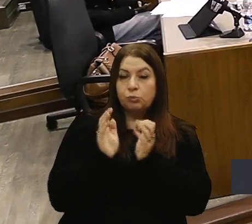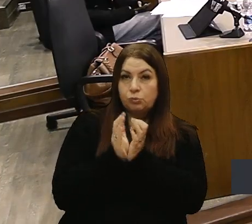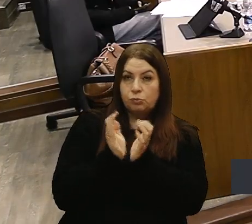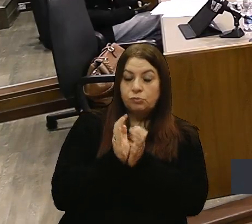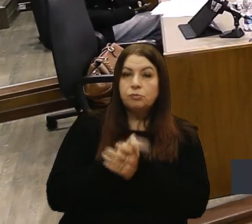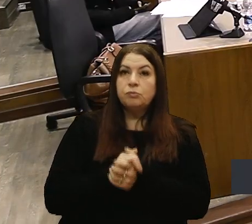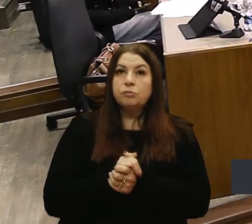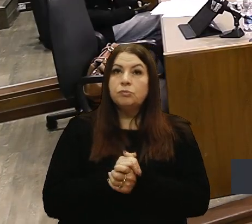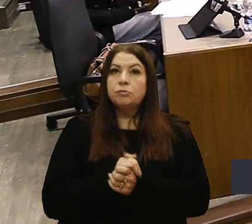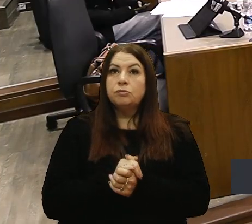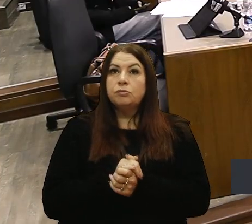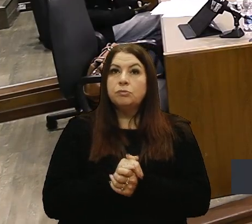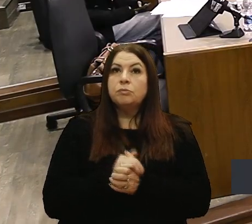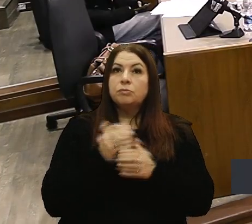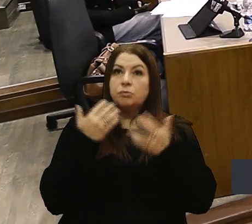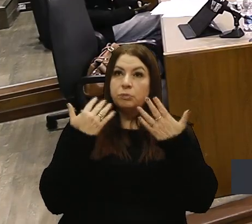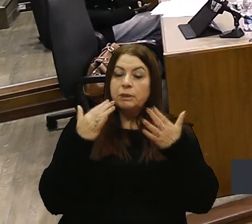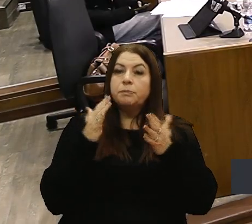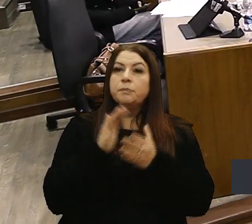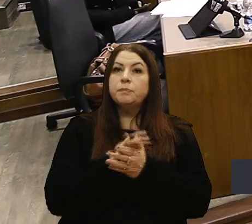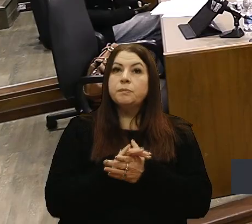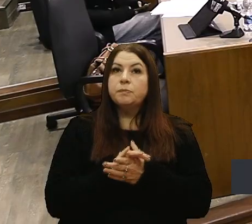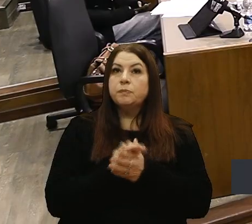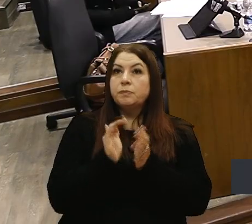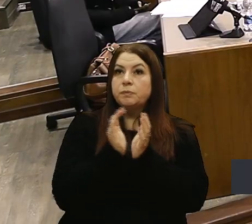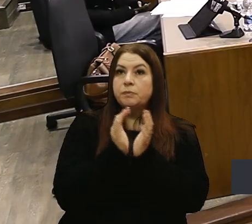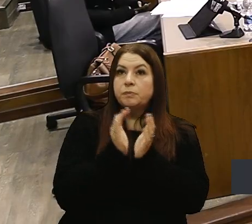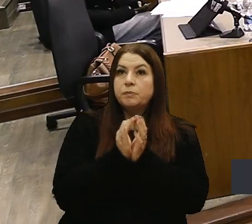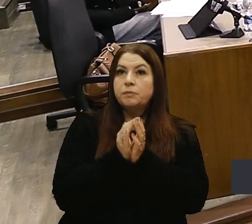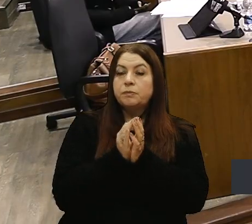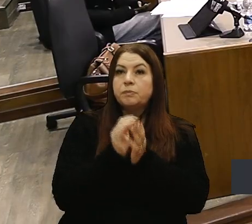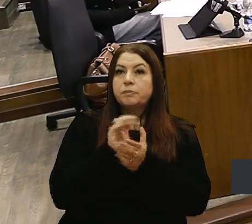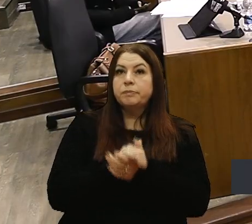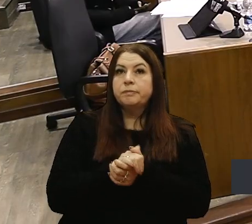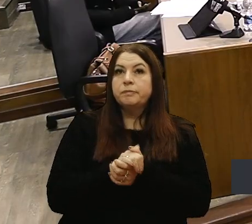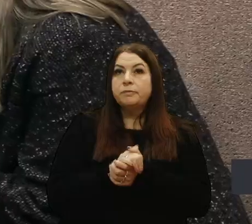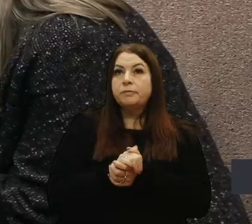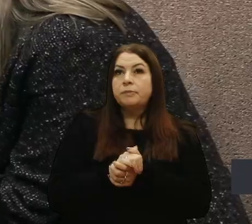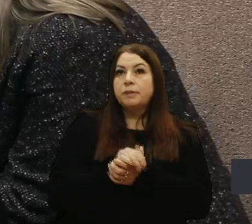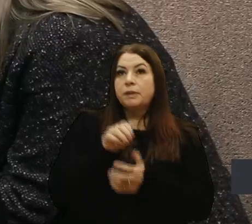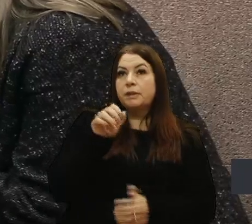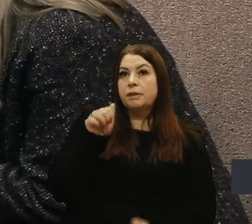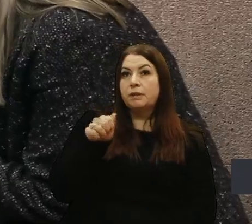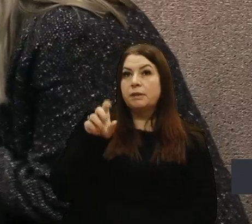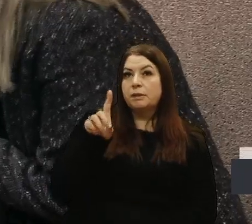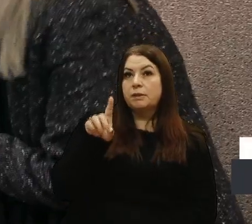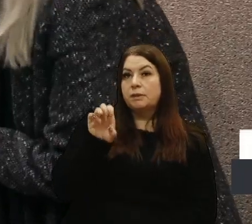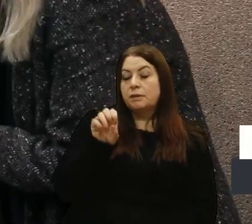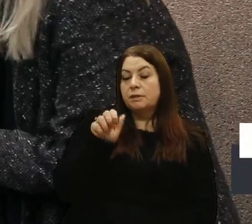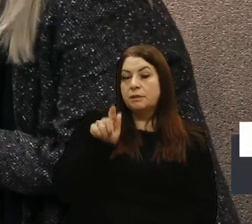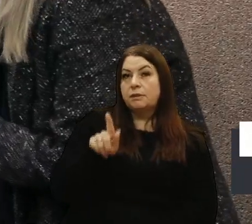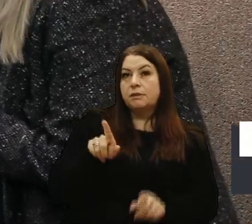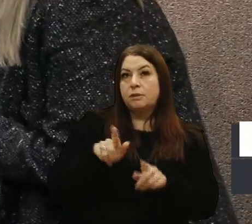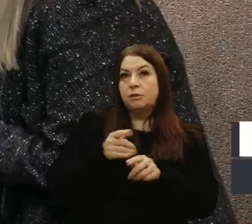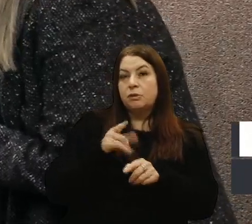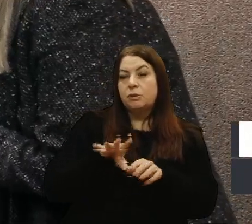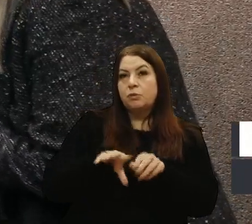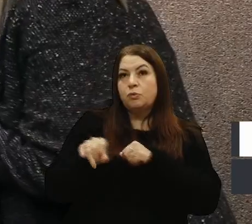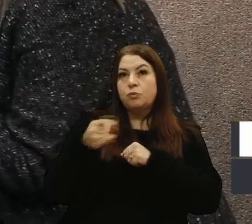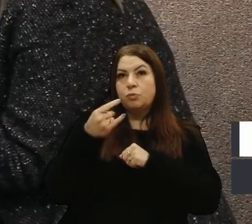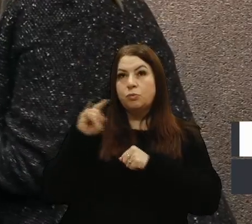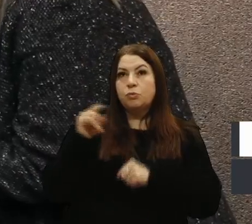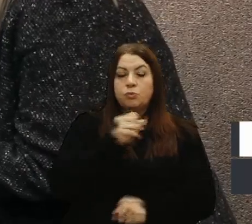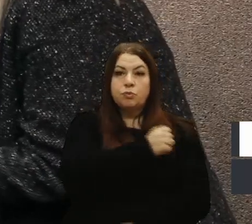colegas, mas parabenizar o nosso colega Desguiano, da ADESG de Caxias, se formou conosco na última turma, né, o